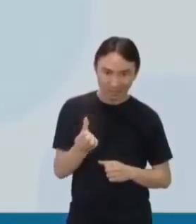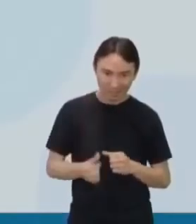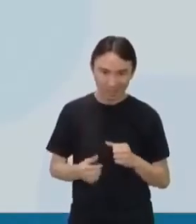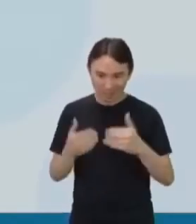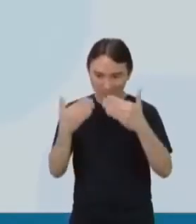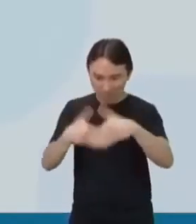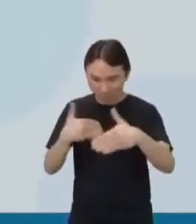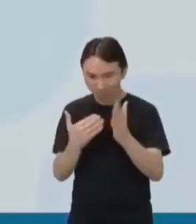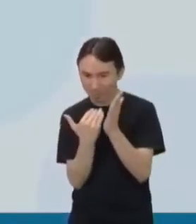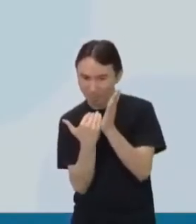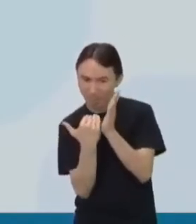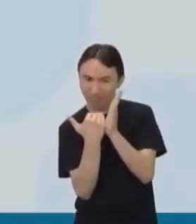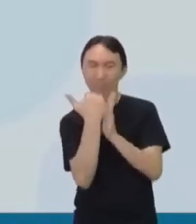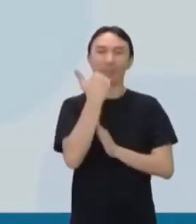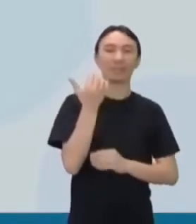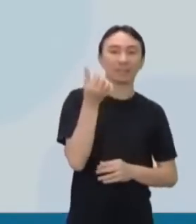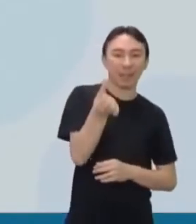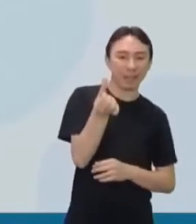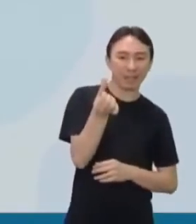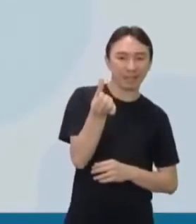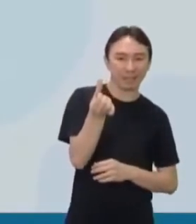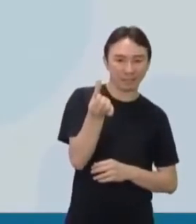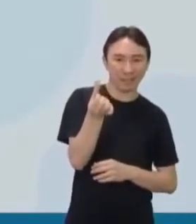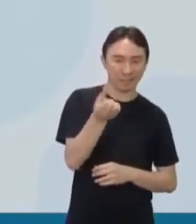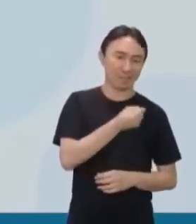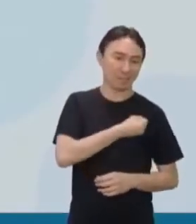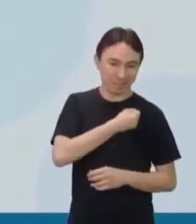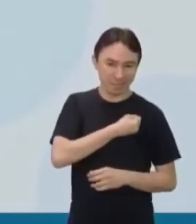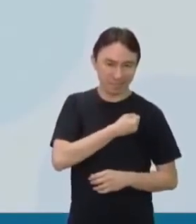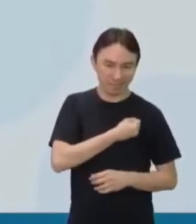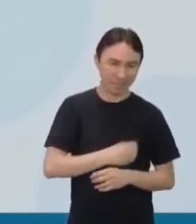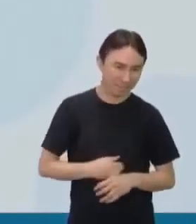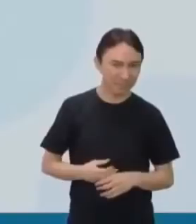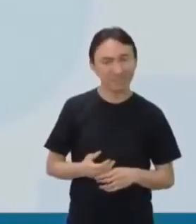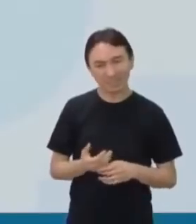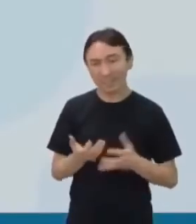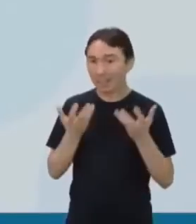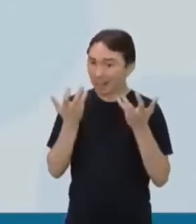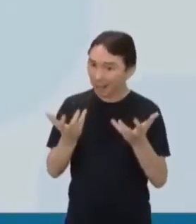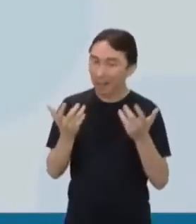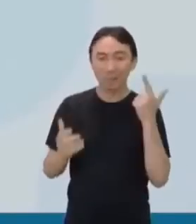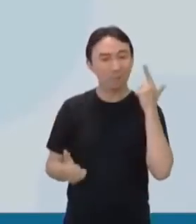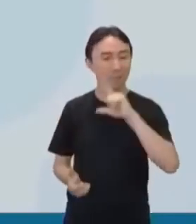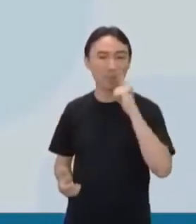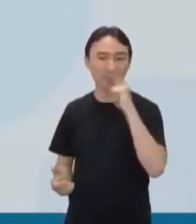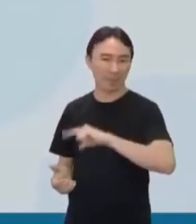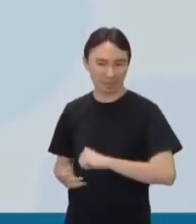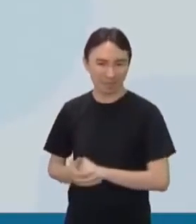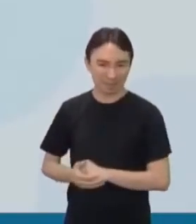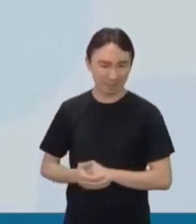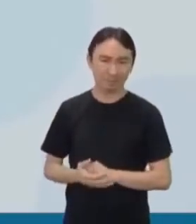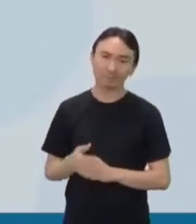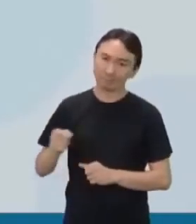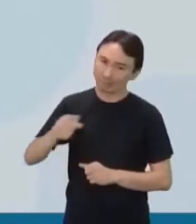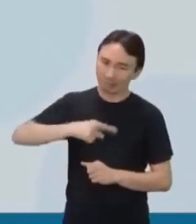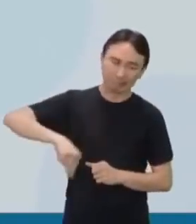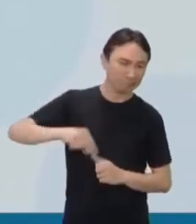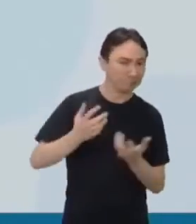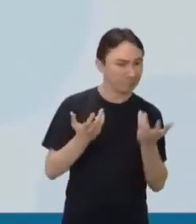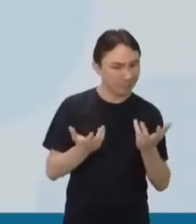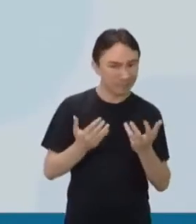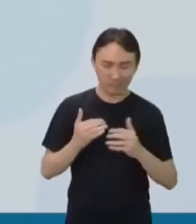conseguimos alcançar, né, em algumas das etapas, mas em outras a gente precisa contar com esse avanço